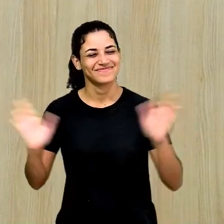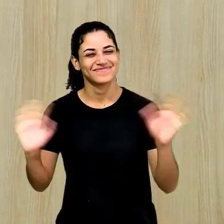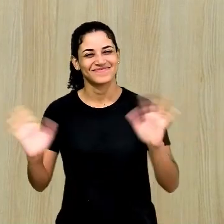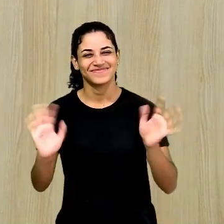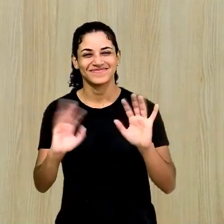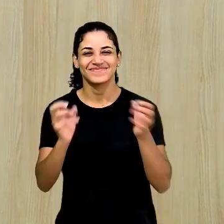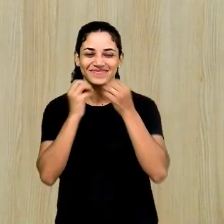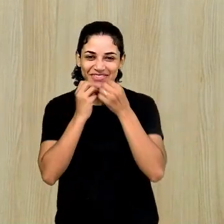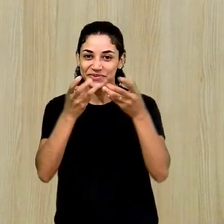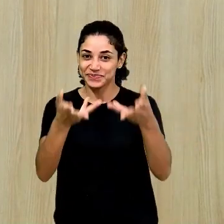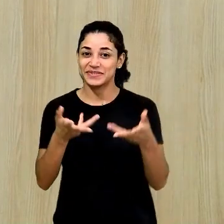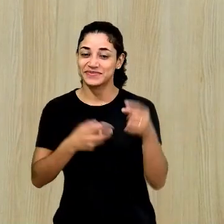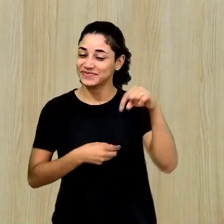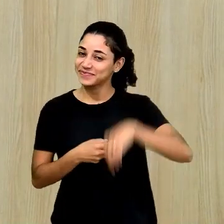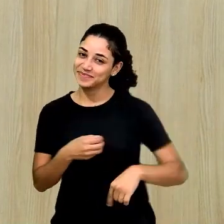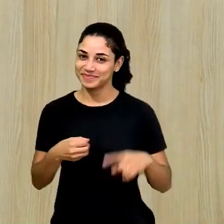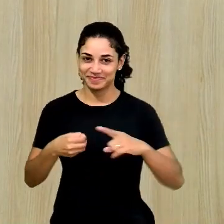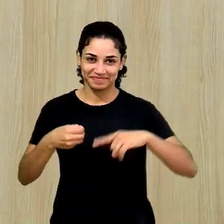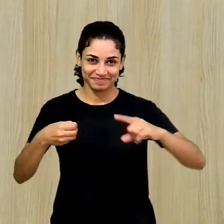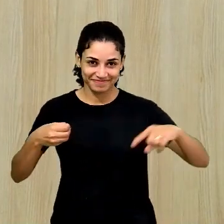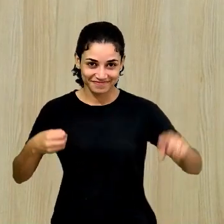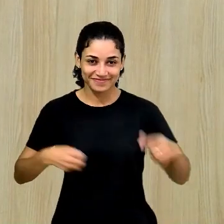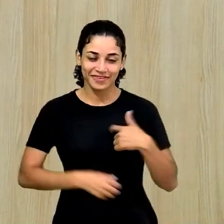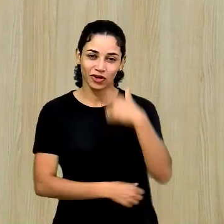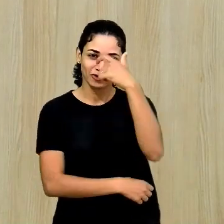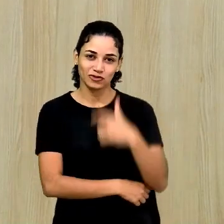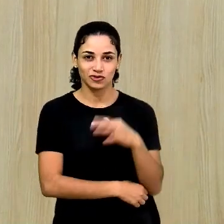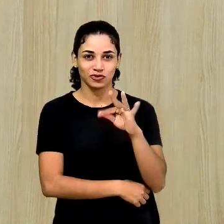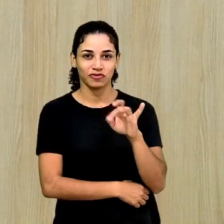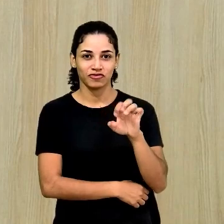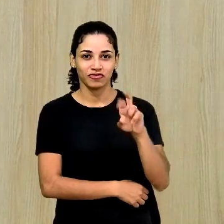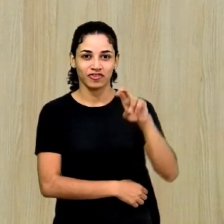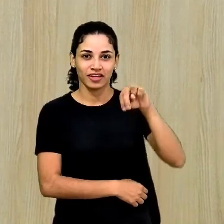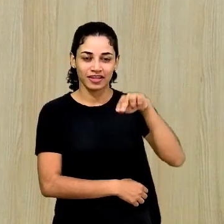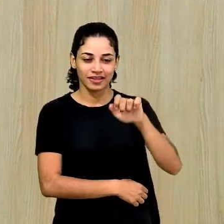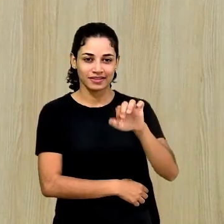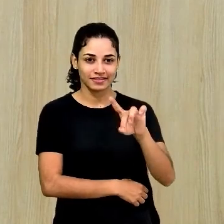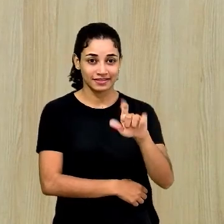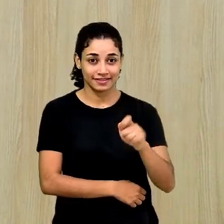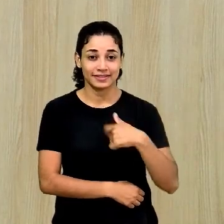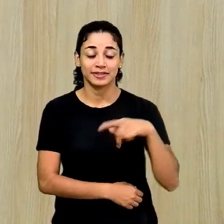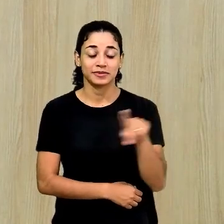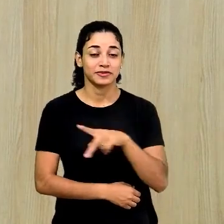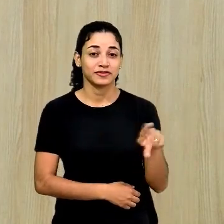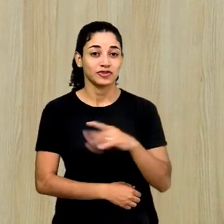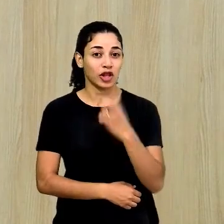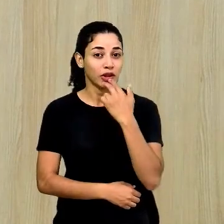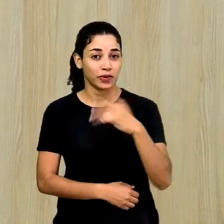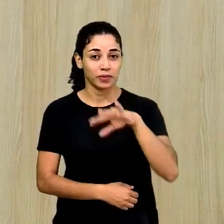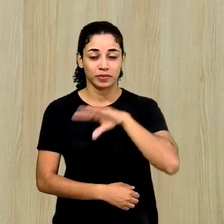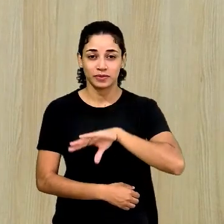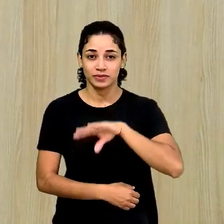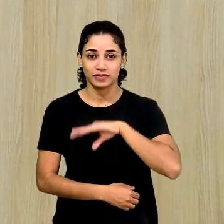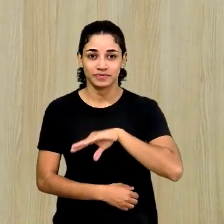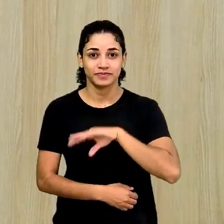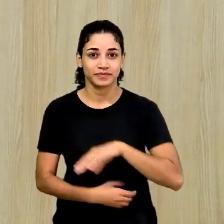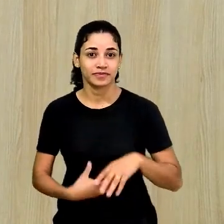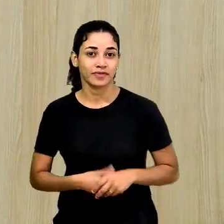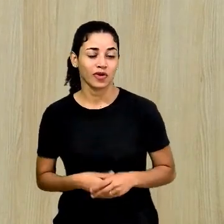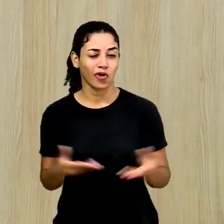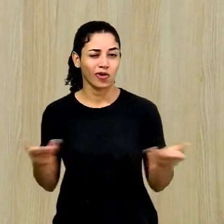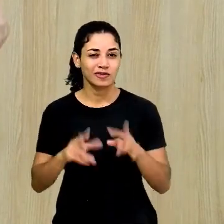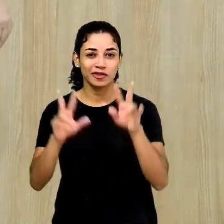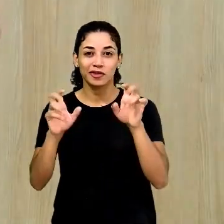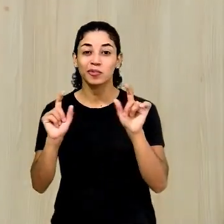Olá, sejam bem-vindos a mais um Onda Tech. Eu sou Fernanda Vasconcelos, professora de língua portuguesa, e a onda